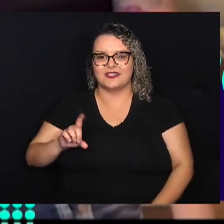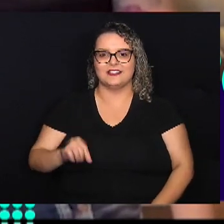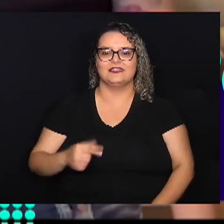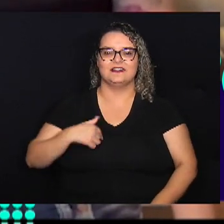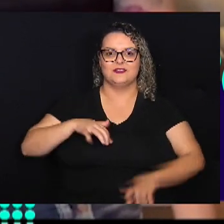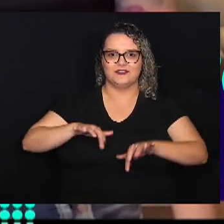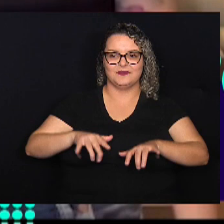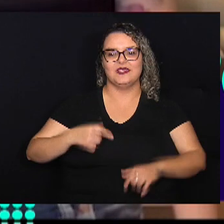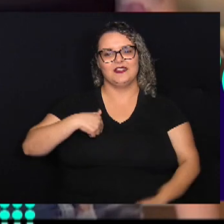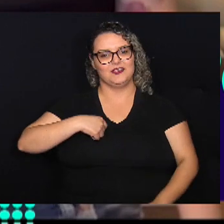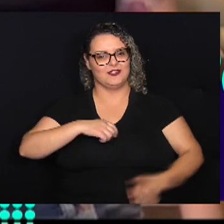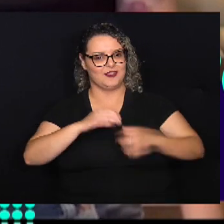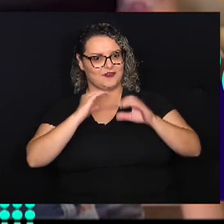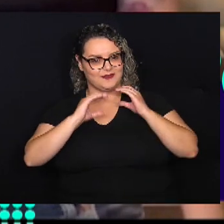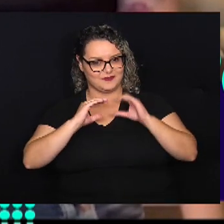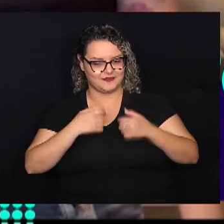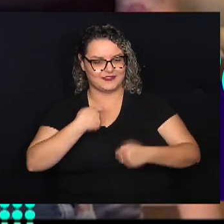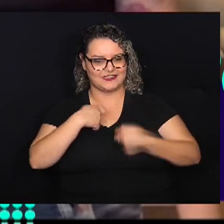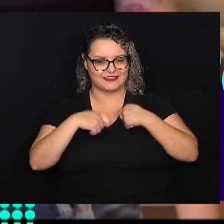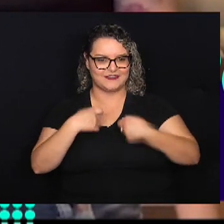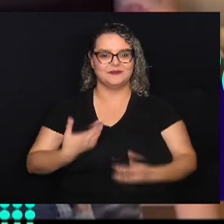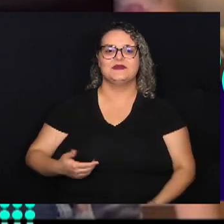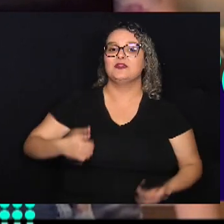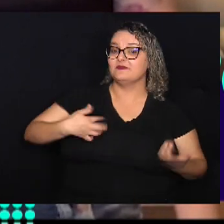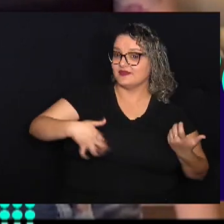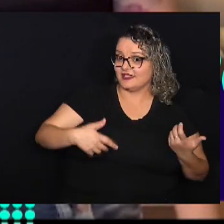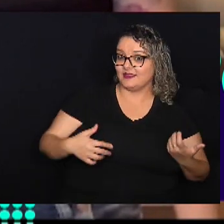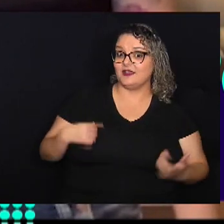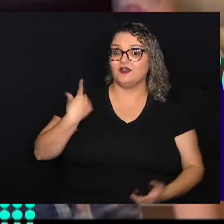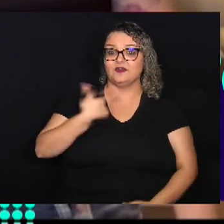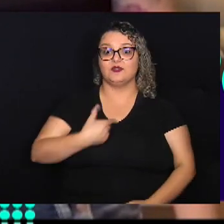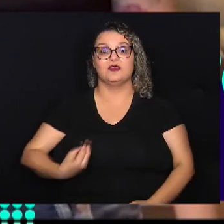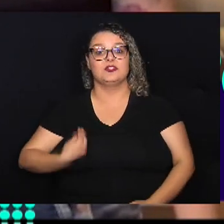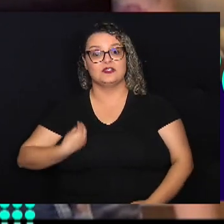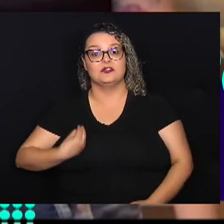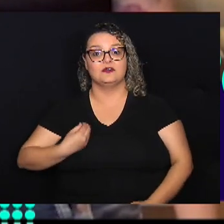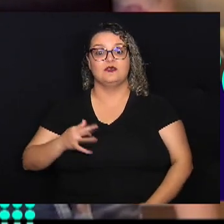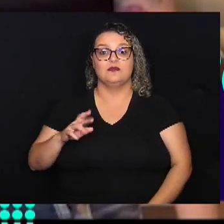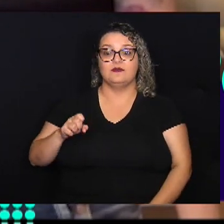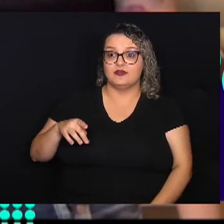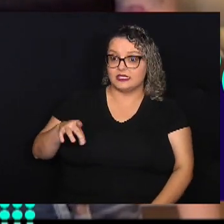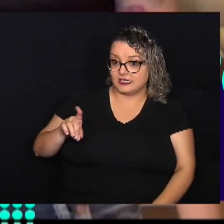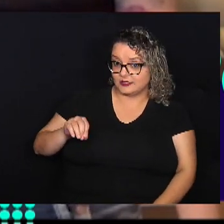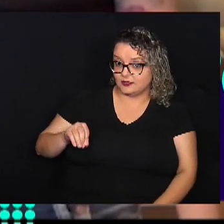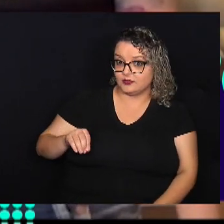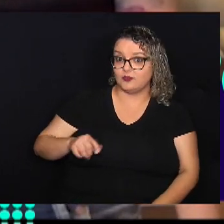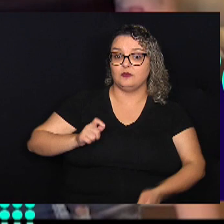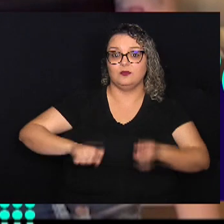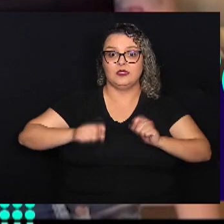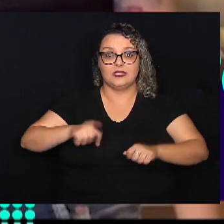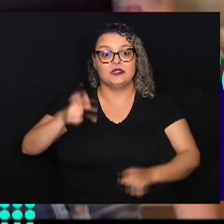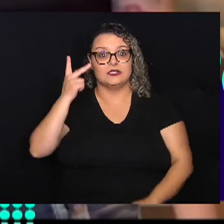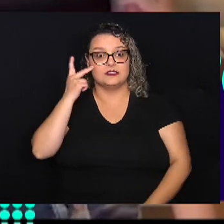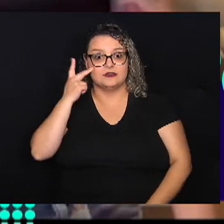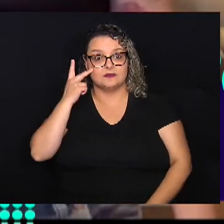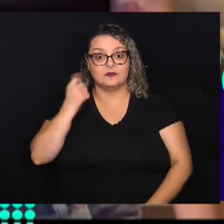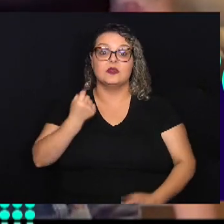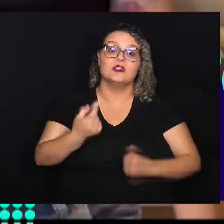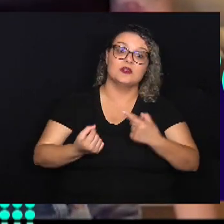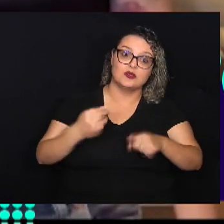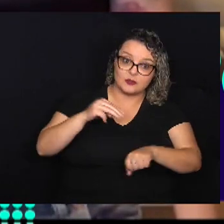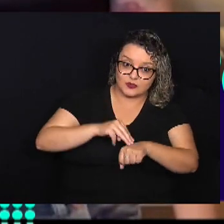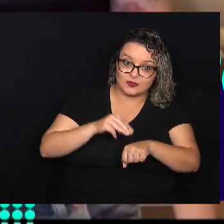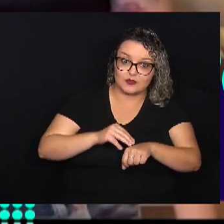E Marcelo Gandor na guitarra. Contaremos também com a presença de Fernando Neto, baterista de São Paulo. E alguns membros da